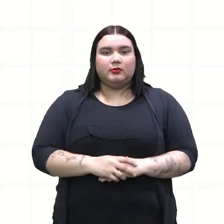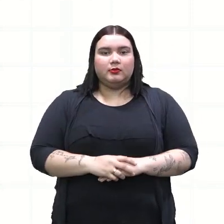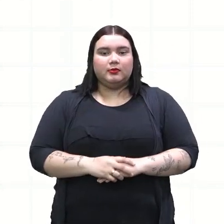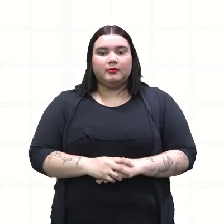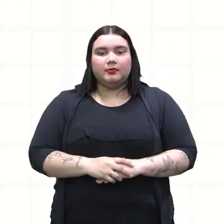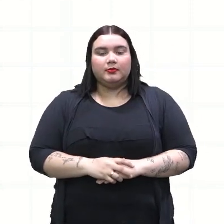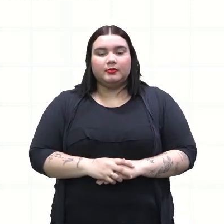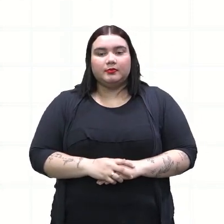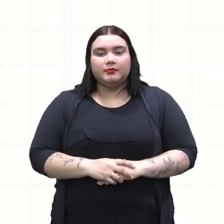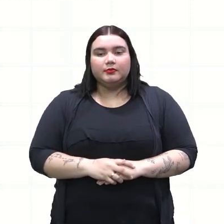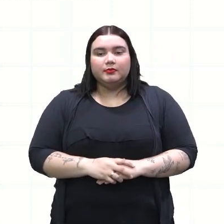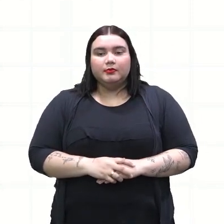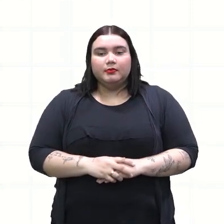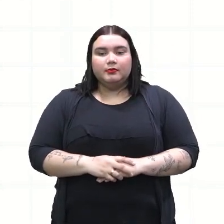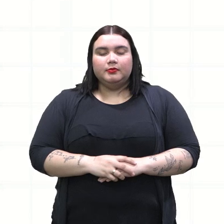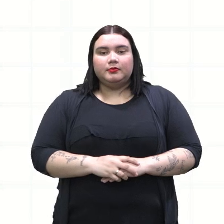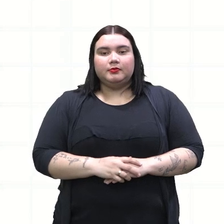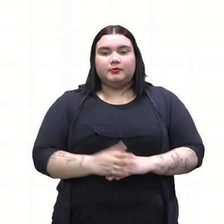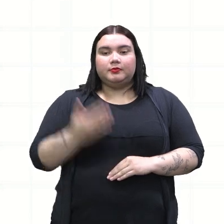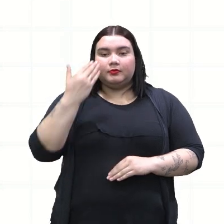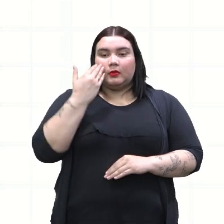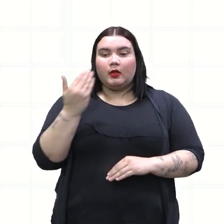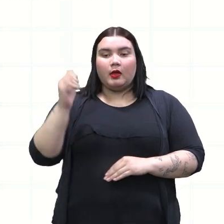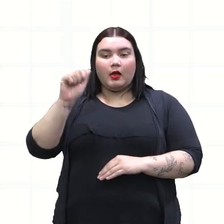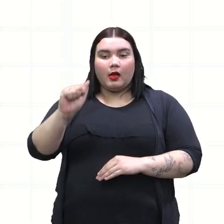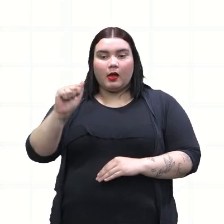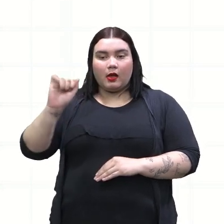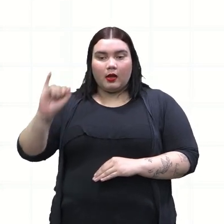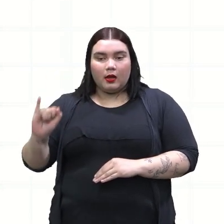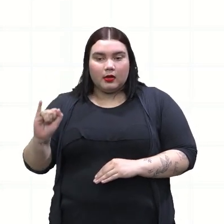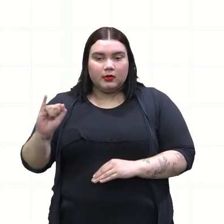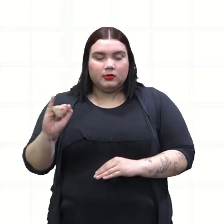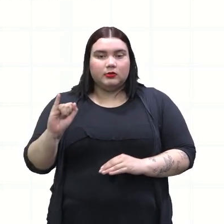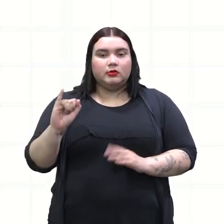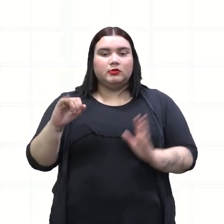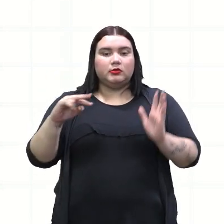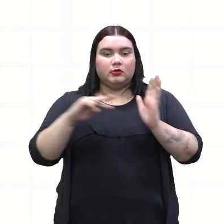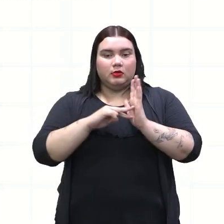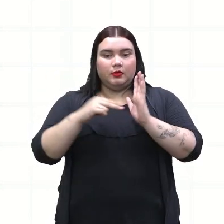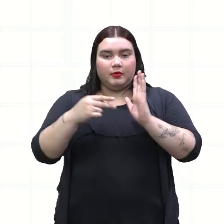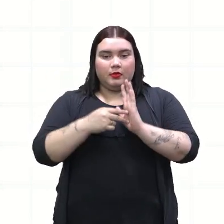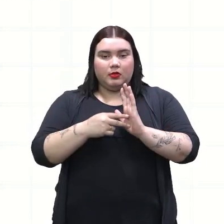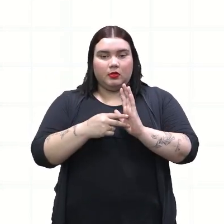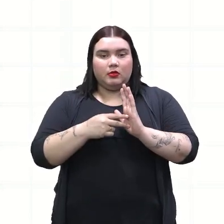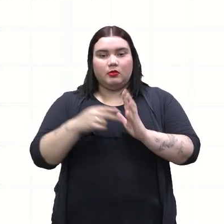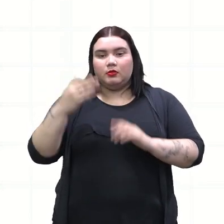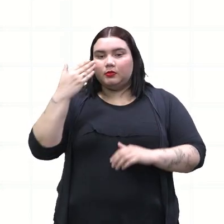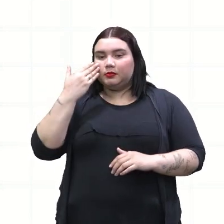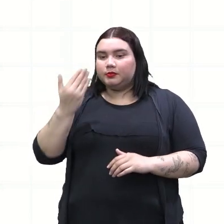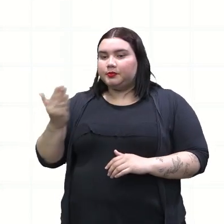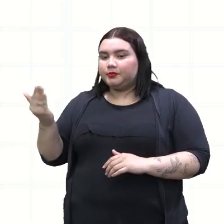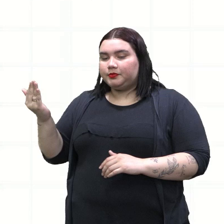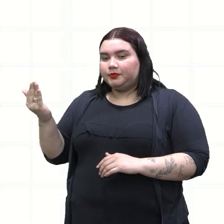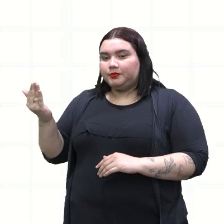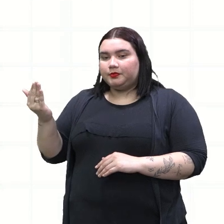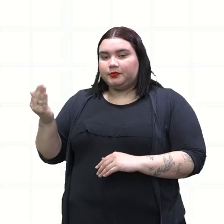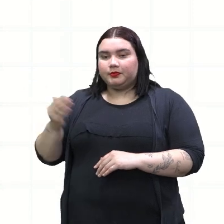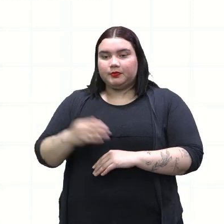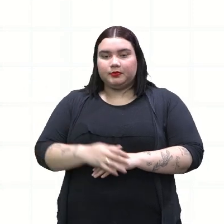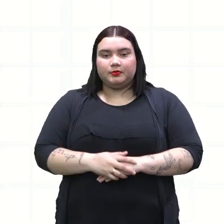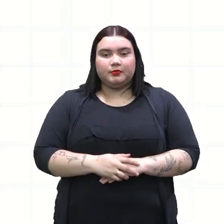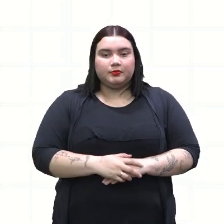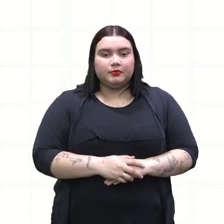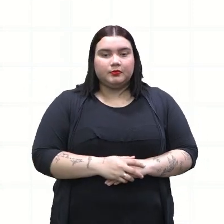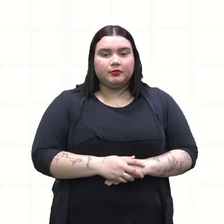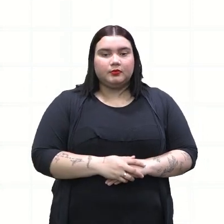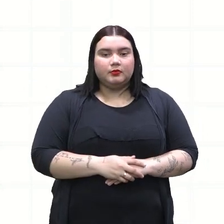artificial. Então, esse AI aqui, gente, é a palavra Artificial